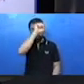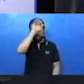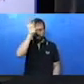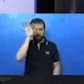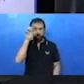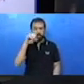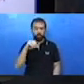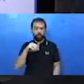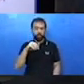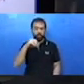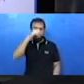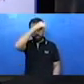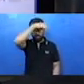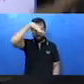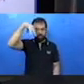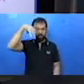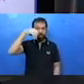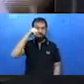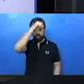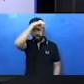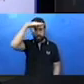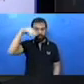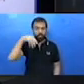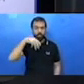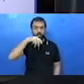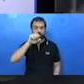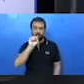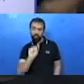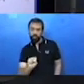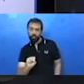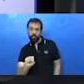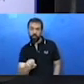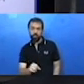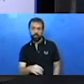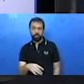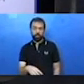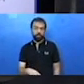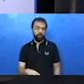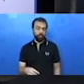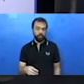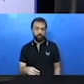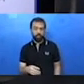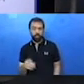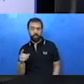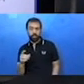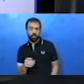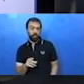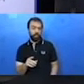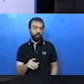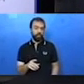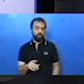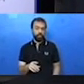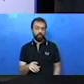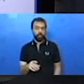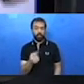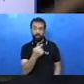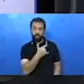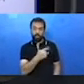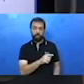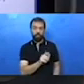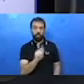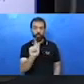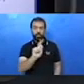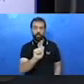E se a gente olhar aqui do lado, olha lá, antes era só Goiás. Aqui agora apareceu Tocantins